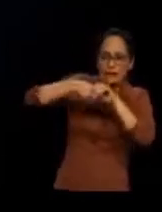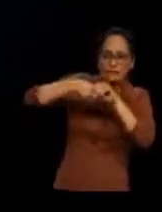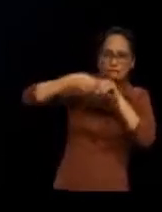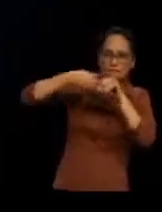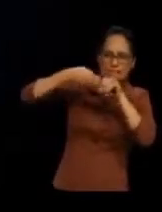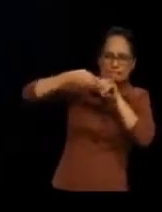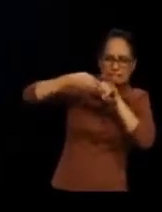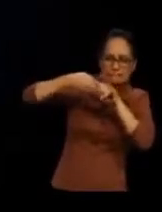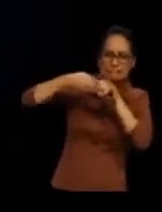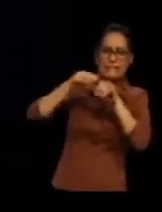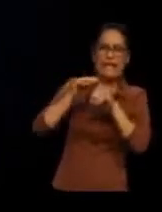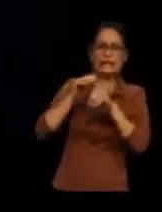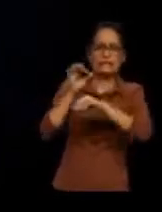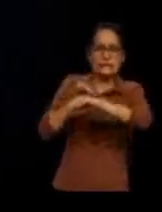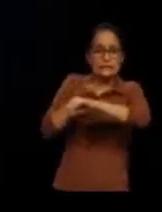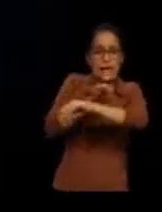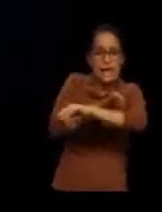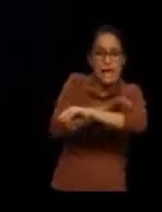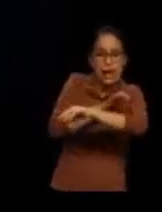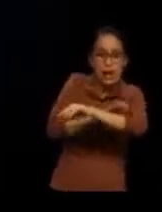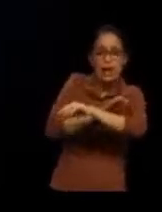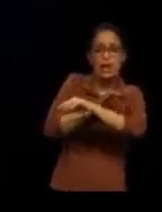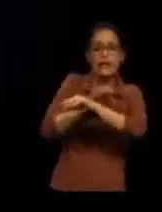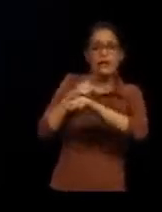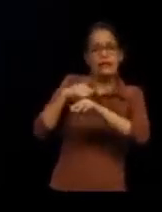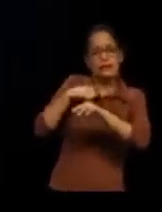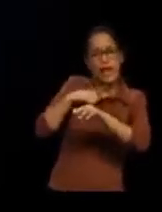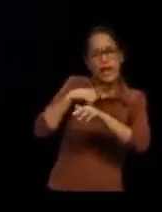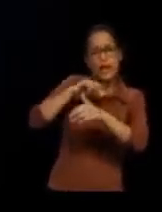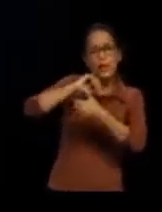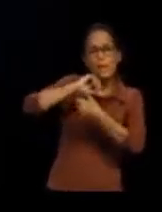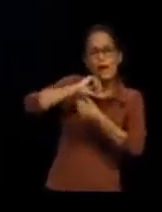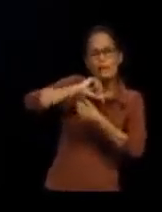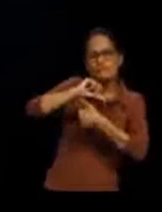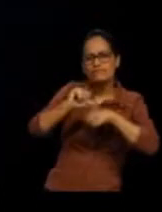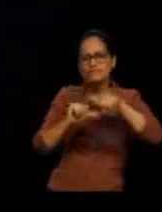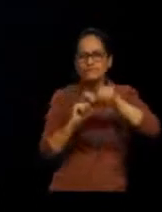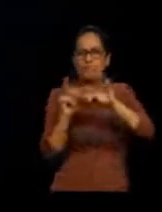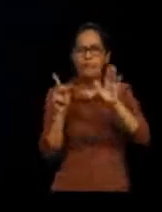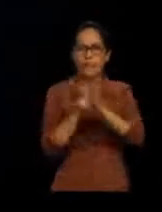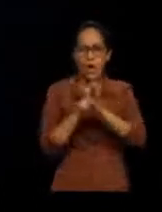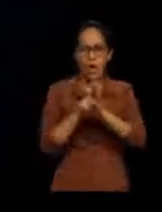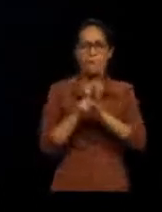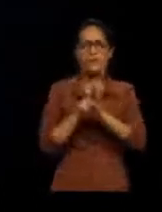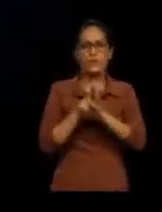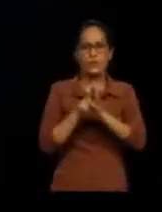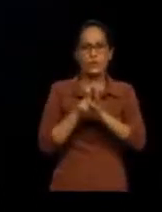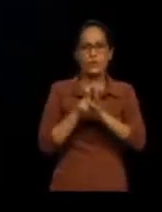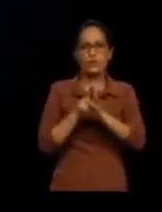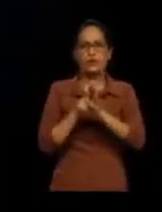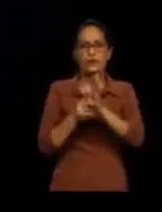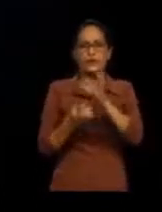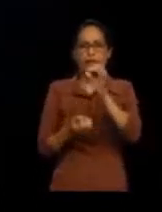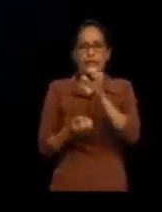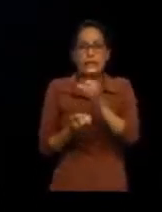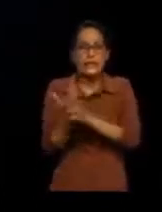Através, então, da transcriptase reversa, vai moldar uma